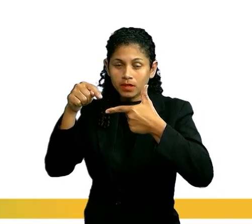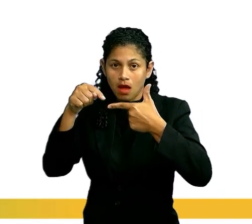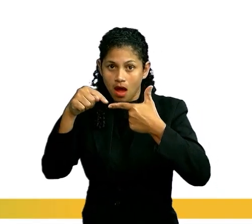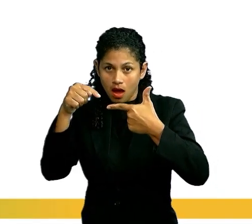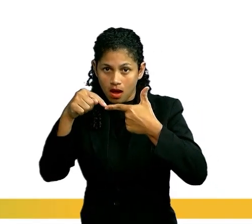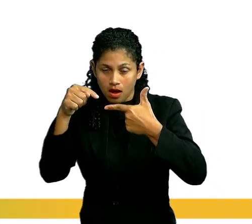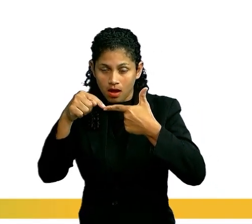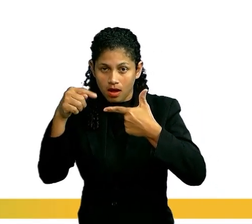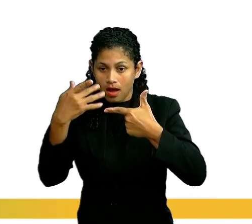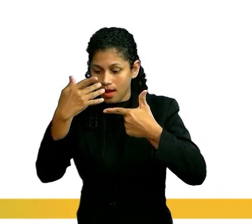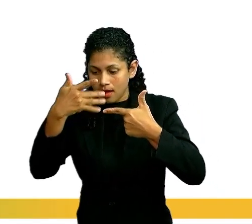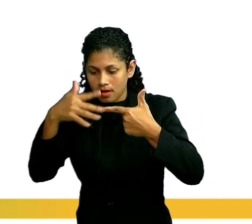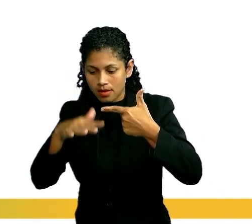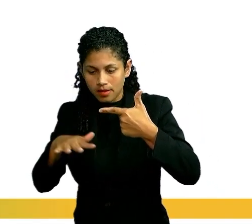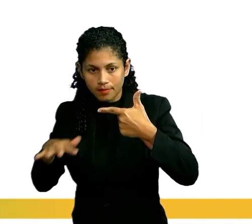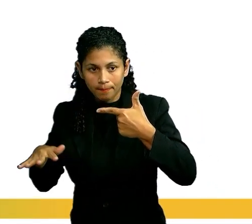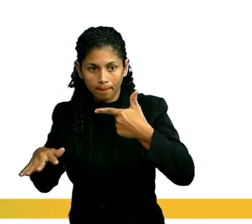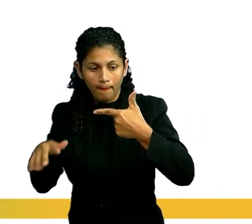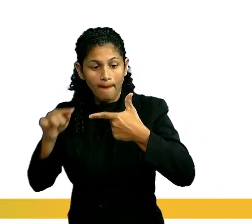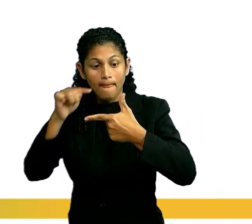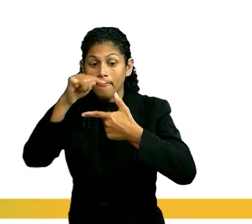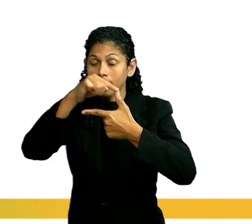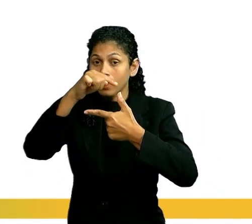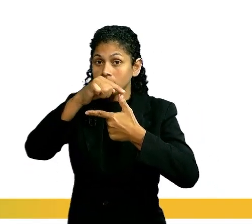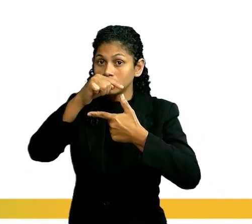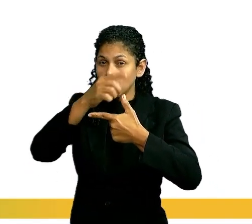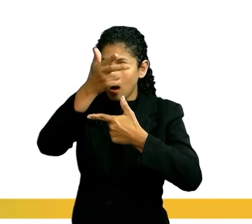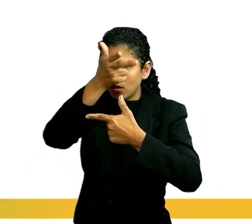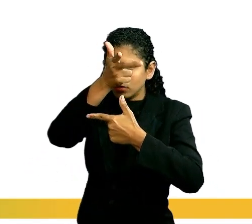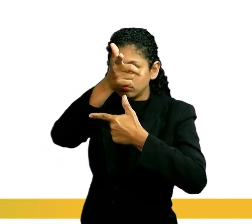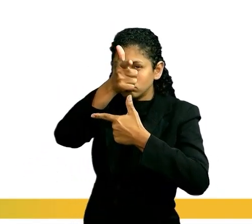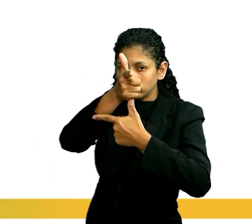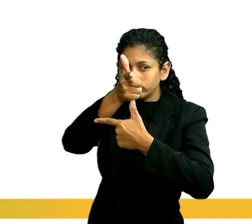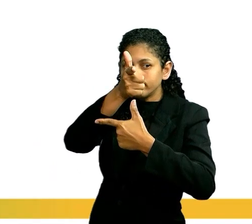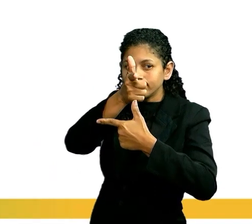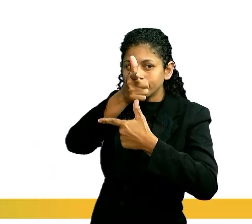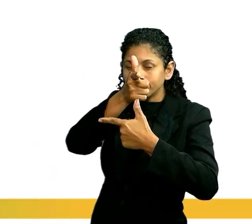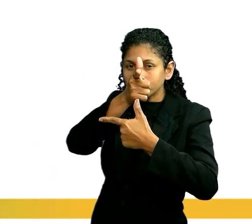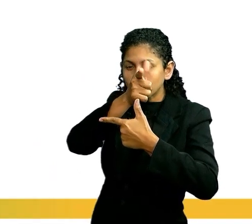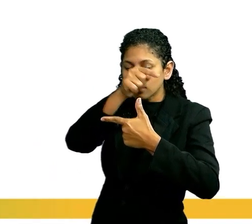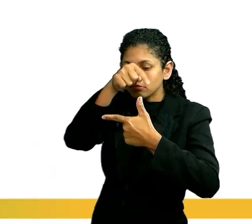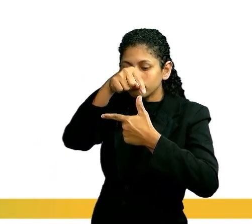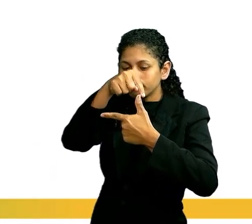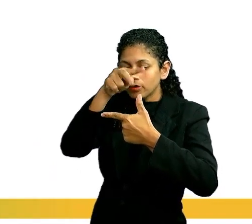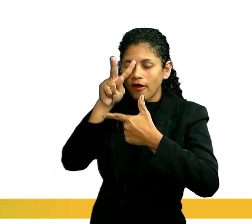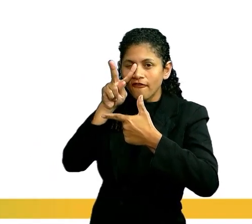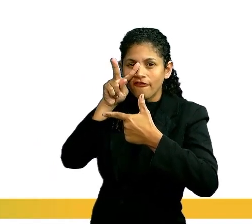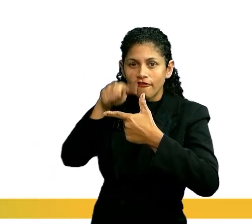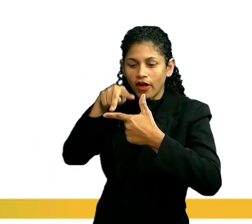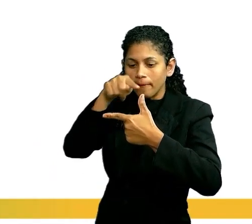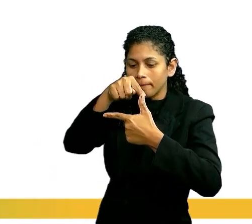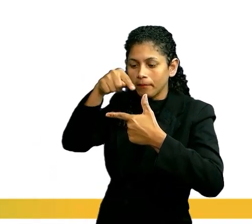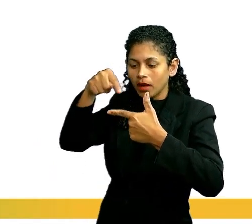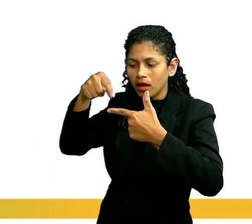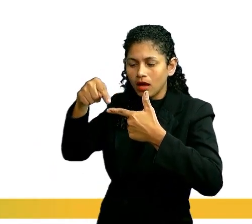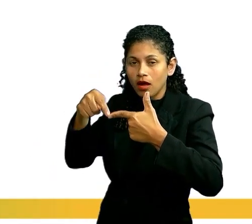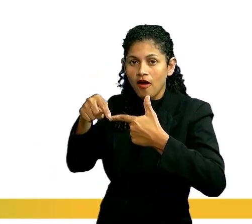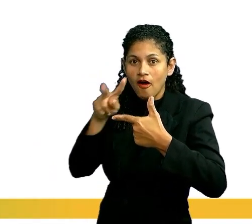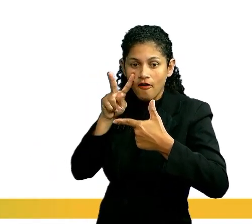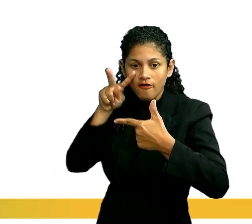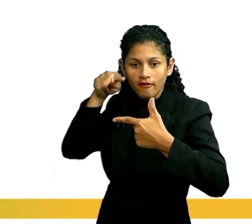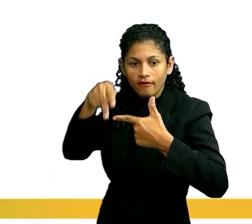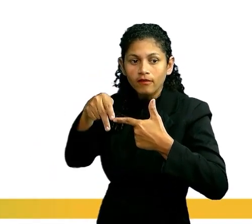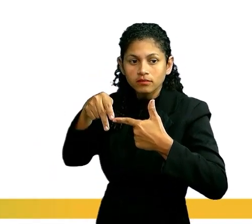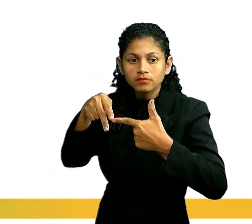Ela avista a criança, tá? Sob um ângulo de 45 graus, conforme mostra a figura. Sabendo que cada passo